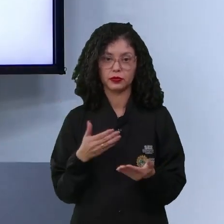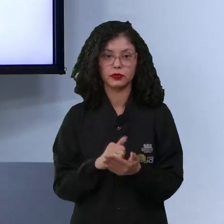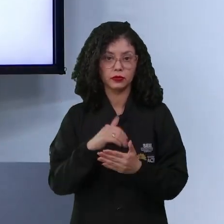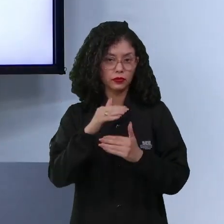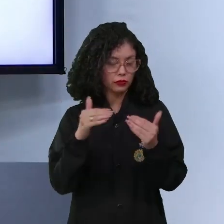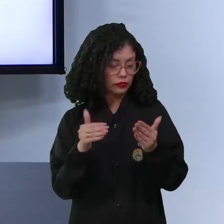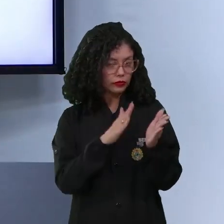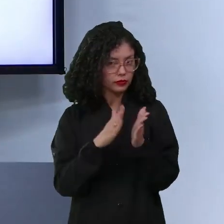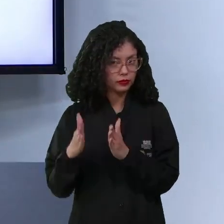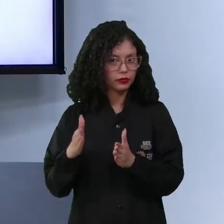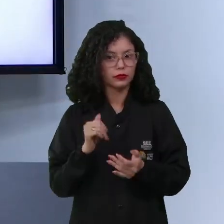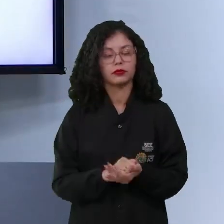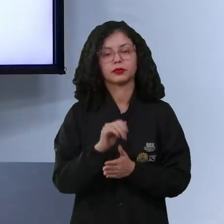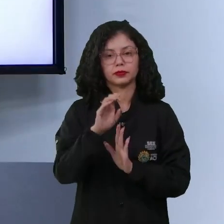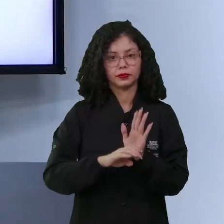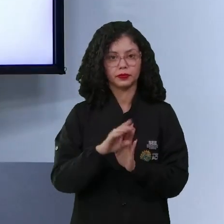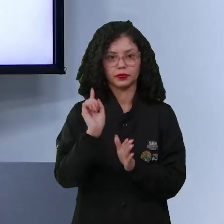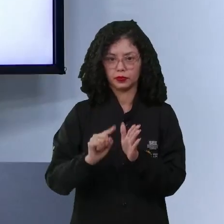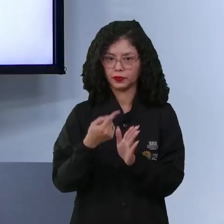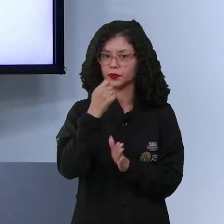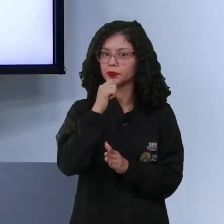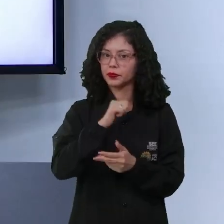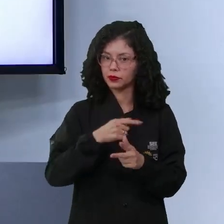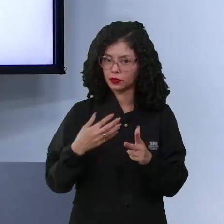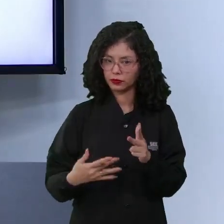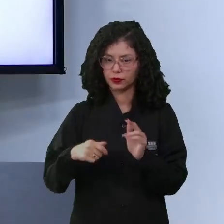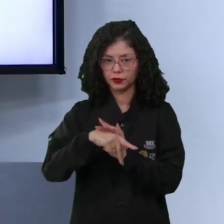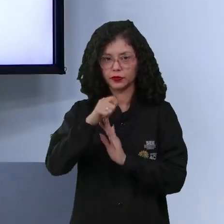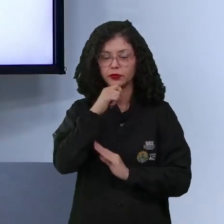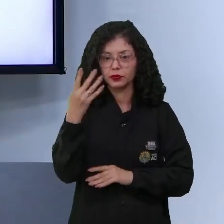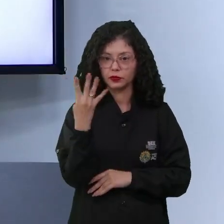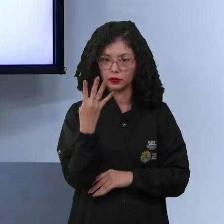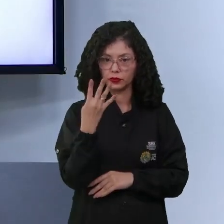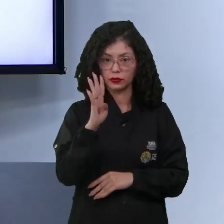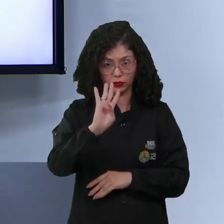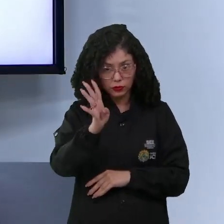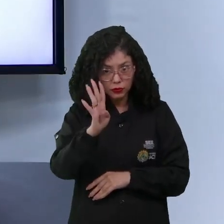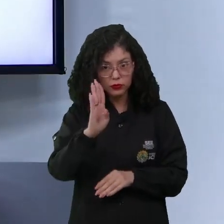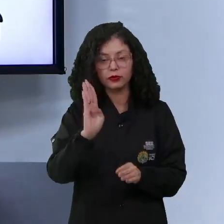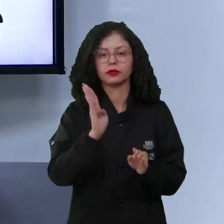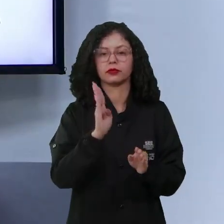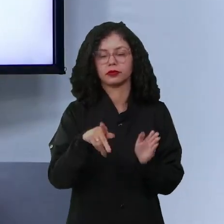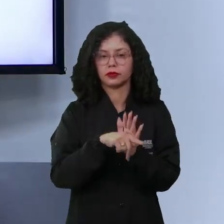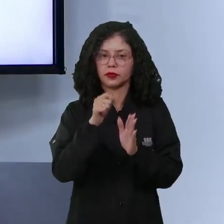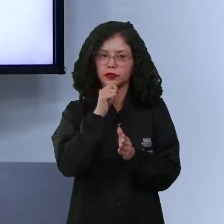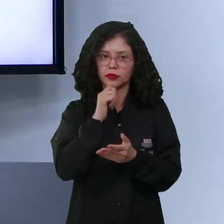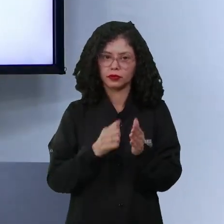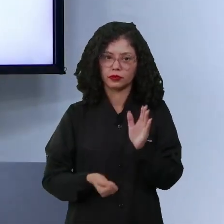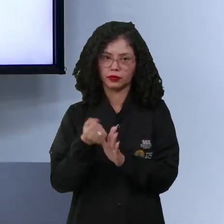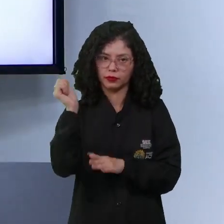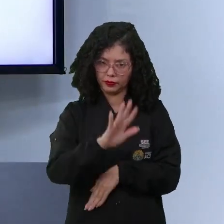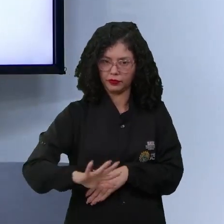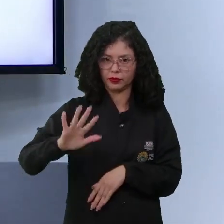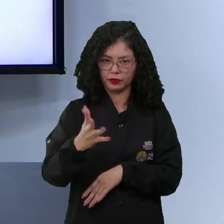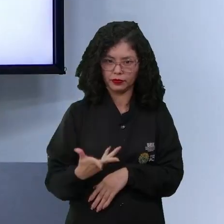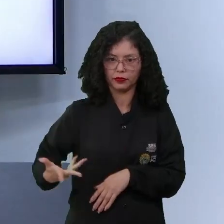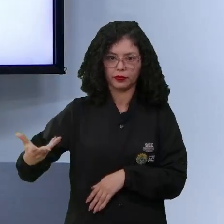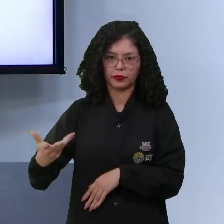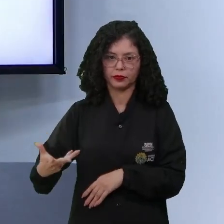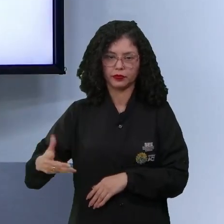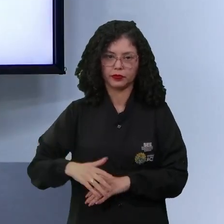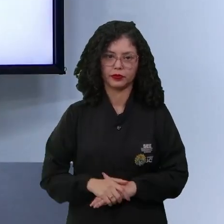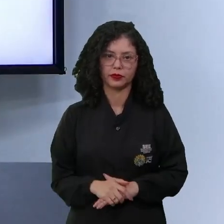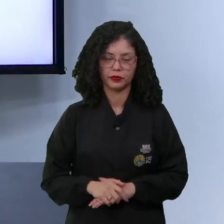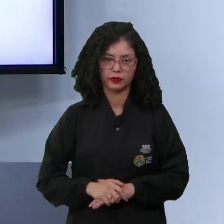isso fazendo parte do conteúdo da primeira série no quarto bimestre da formação geral